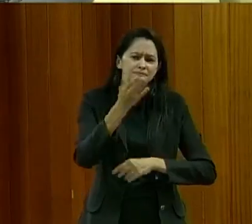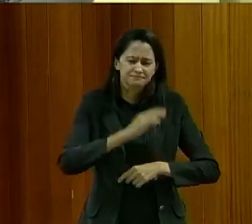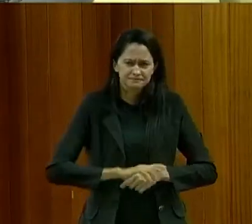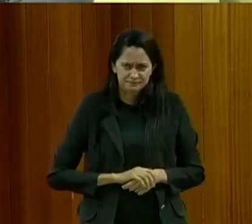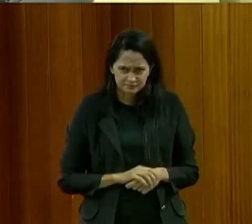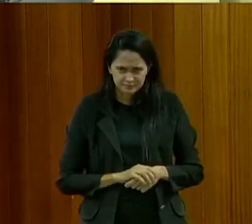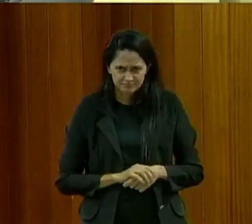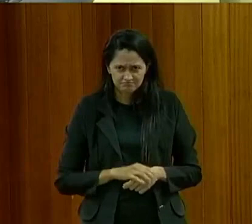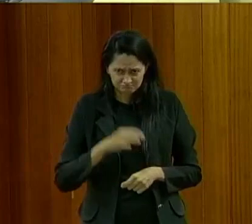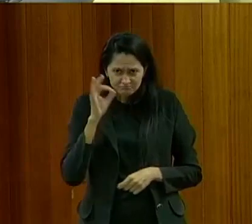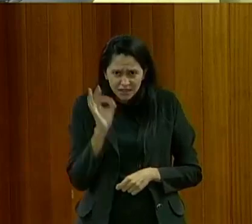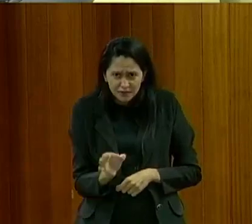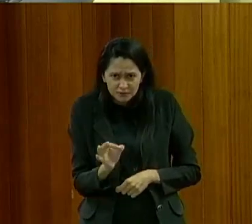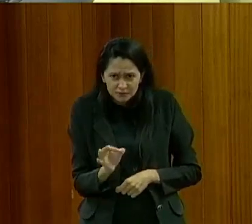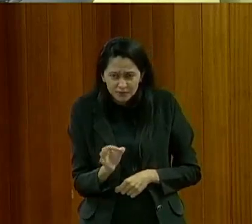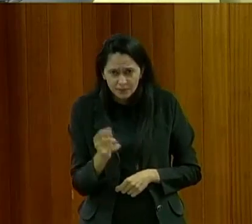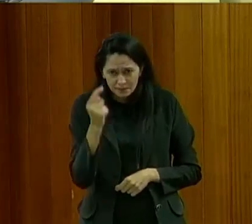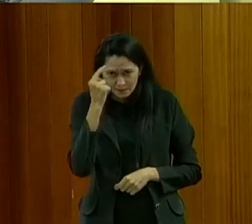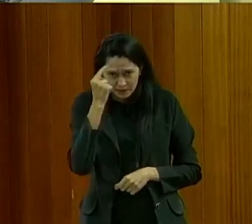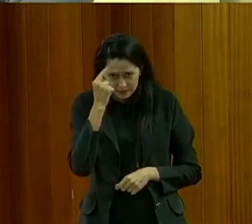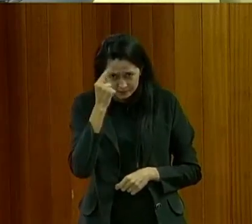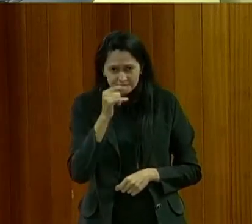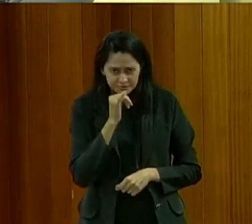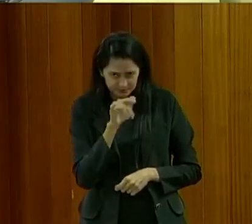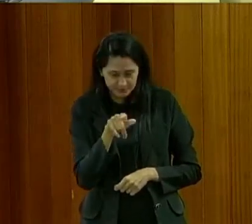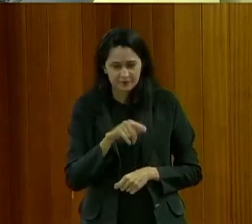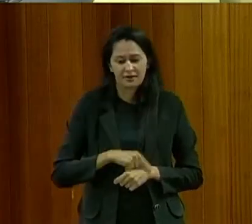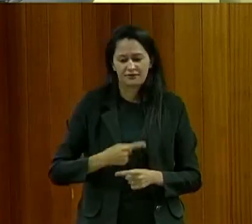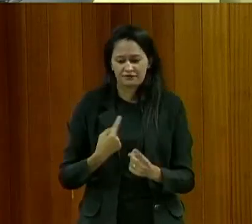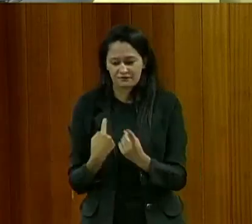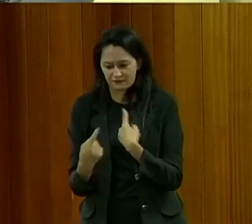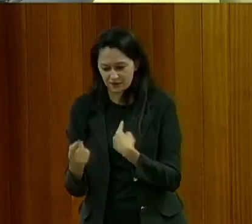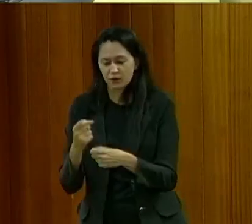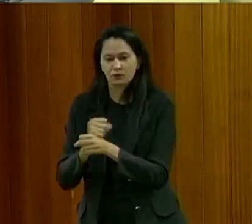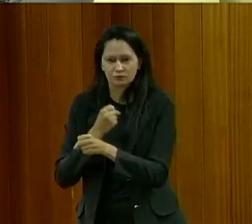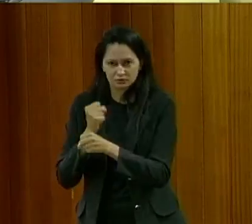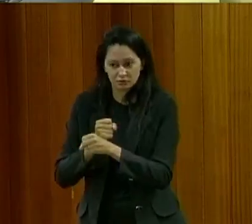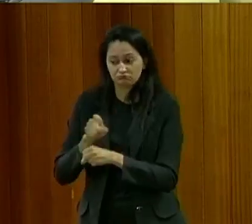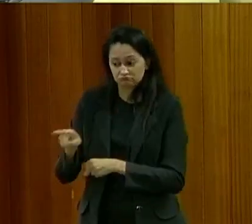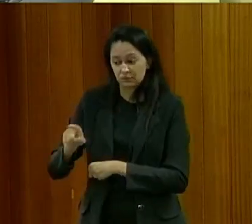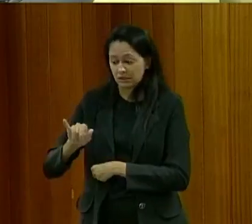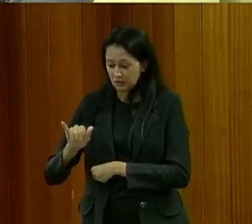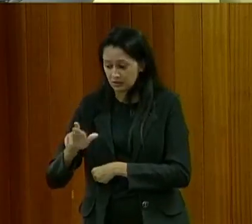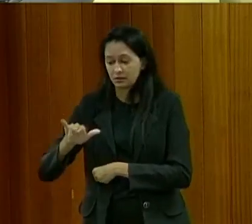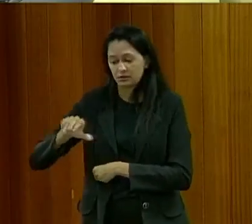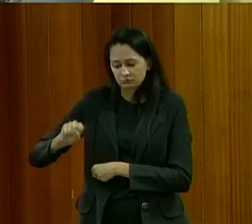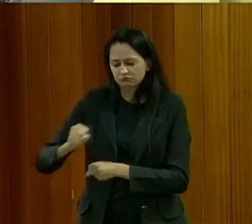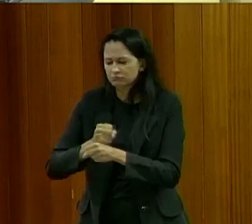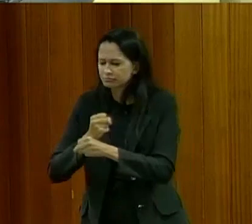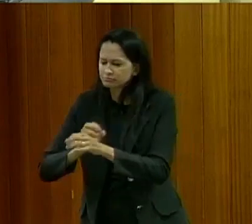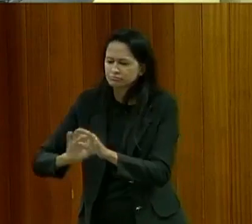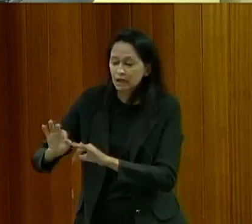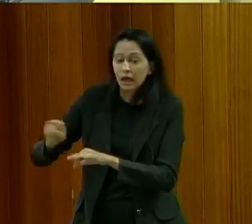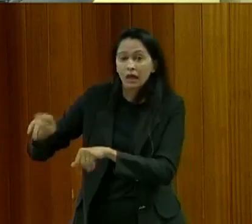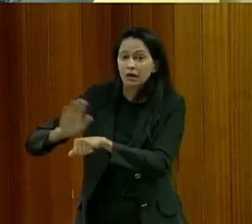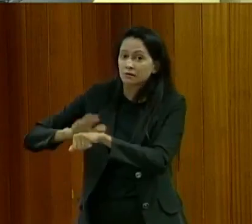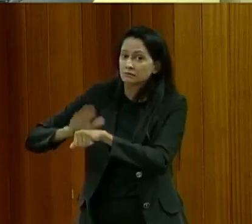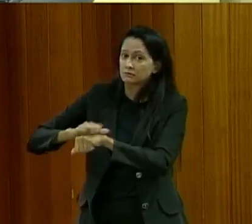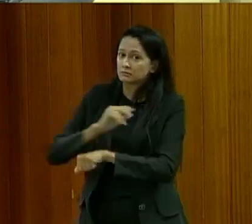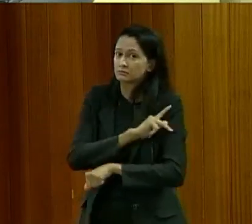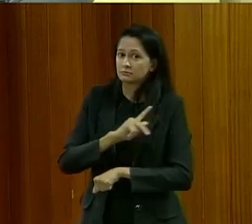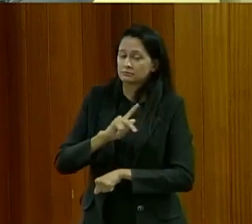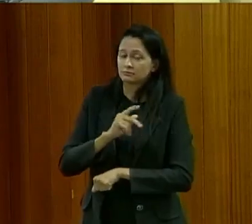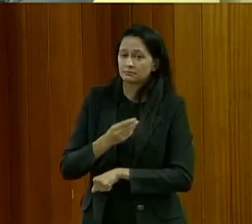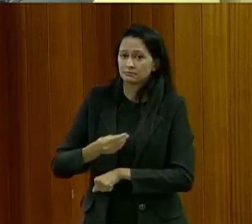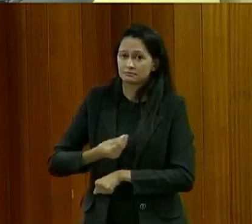você pegar uma avenida que foi construída pelo Íris Rezende, foi feita por ele, que foi ministro da Justiça, que